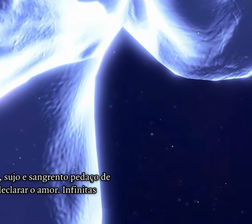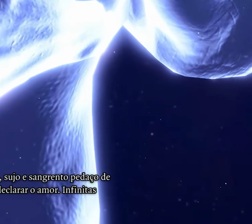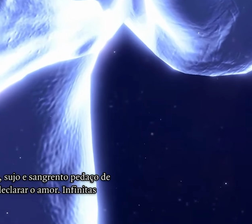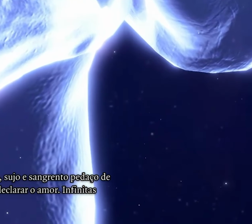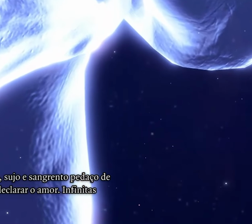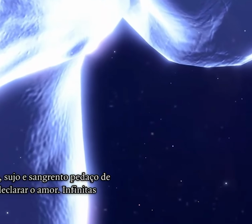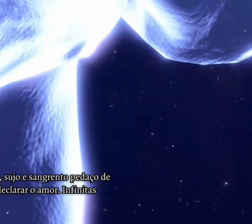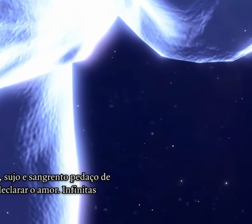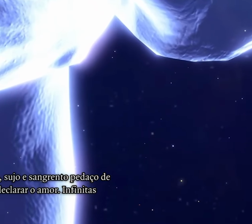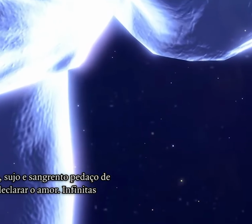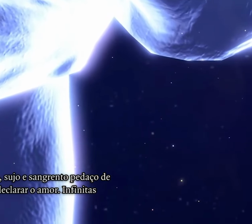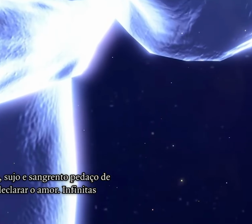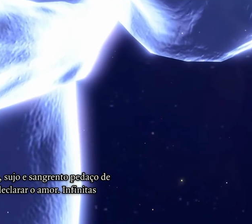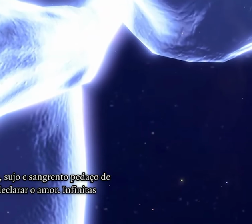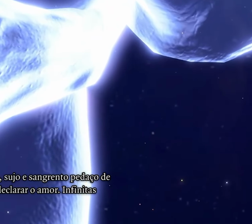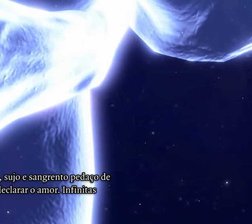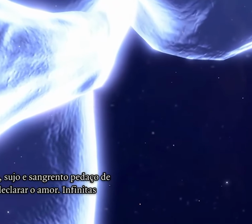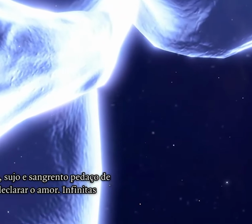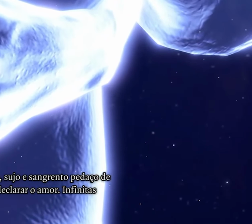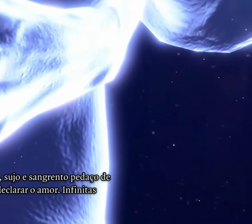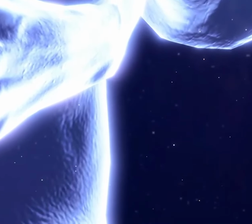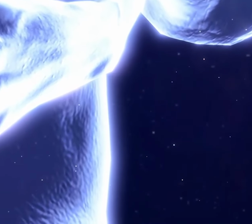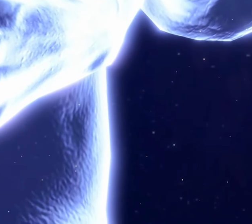Too much for one night.